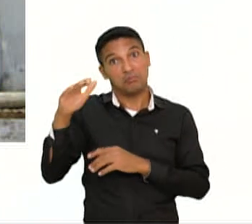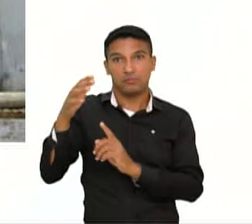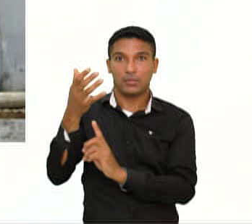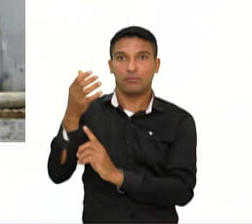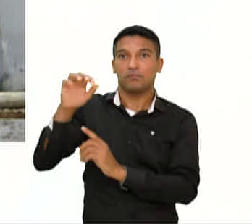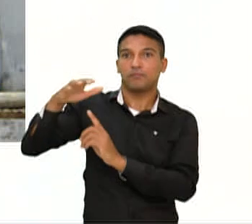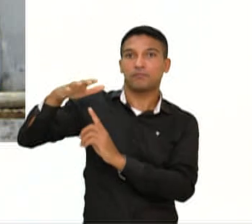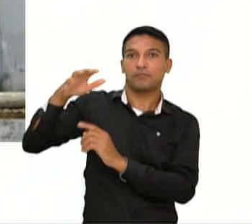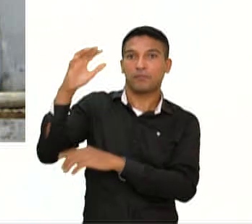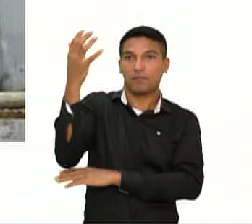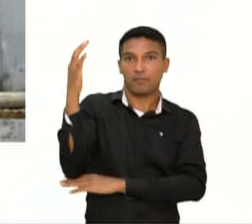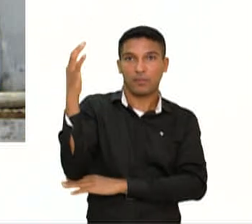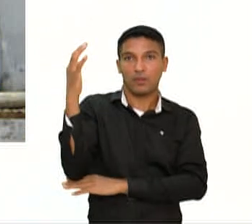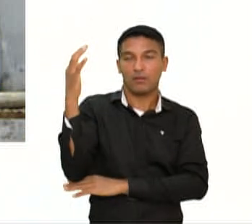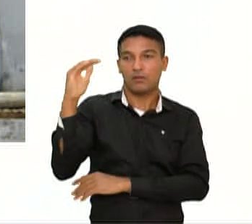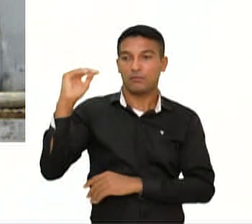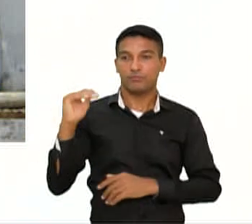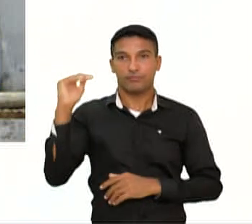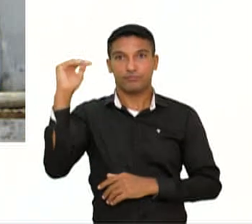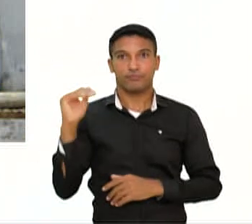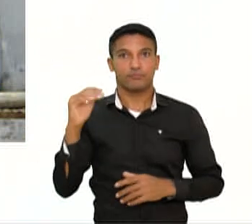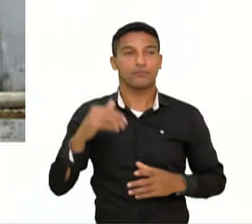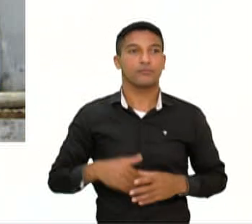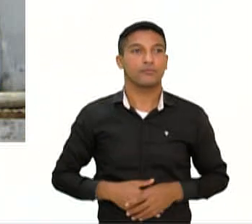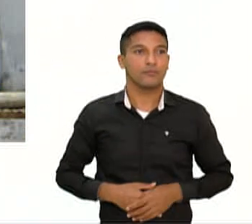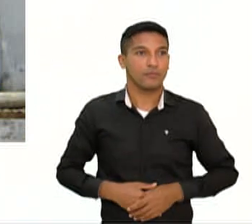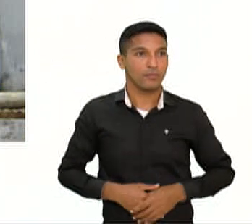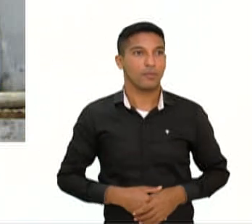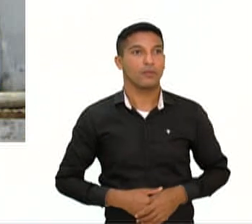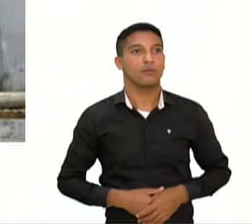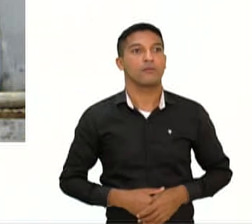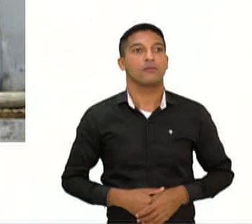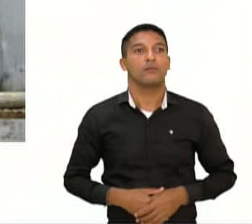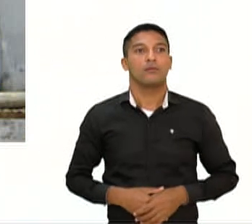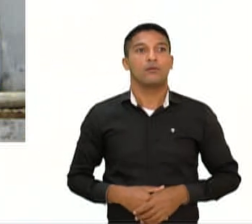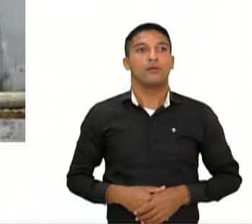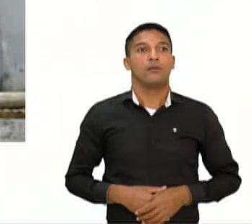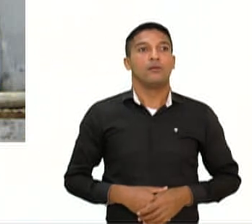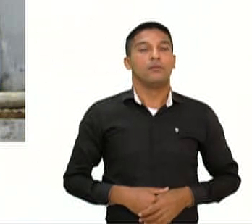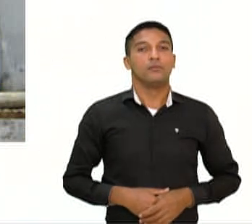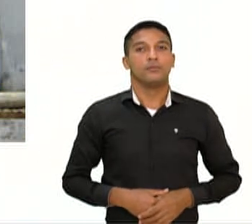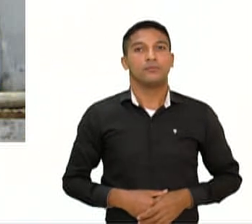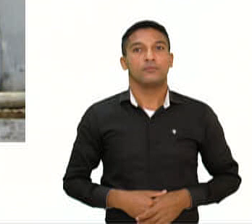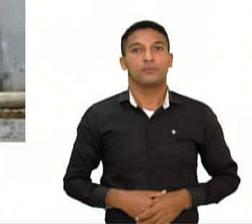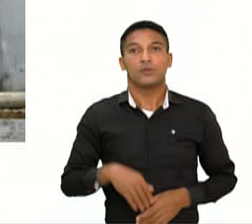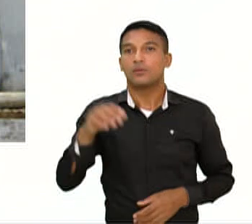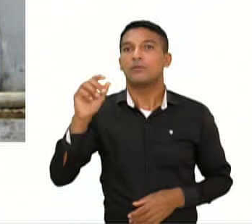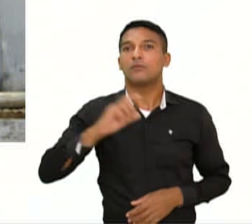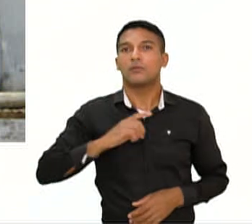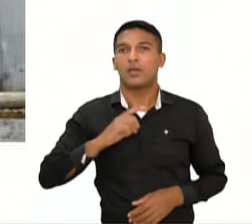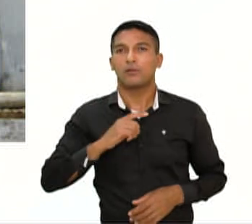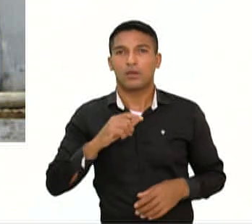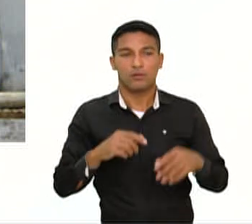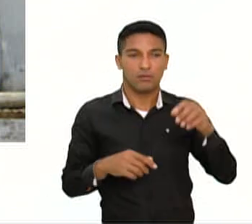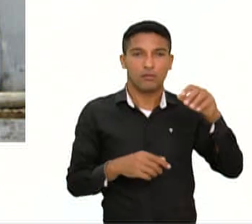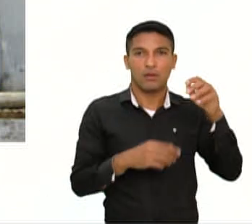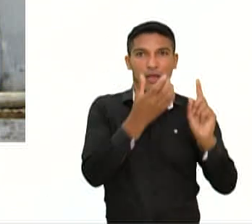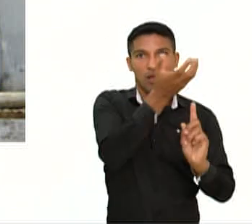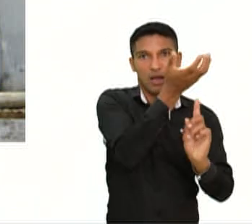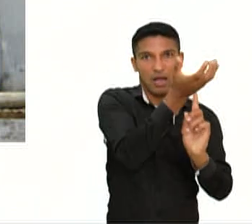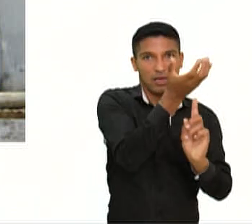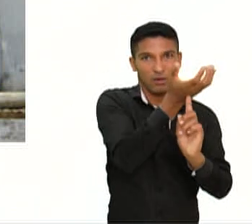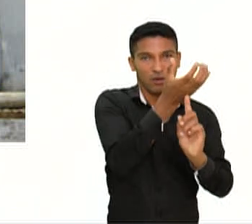verificação na floresta da araucária, que também é uma coisa que às vezes vocês confundem. Mata de araucárias não significa que tenha